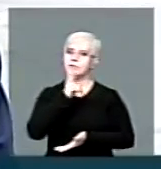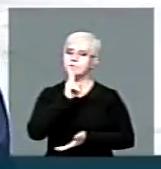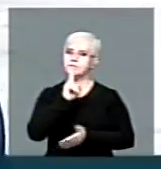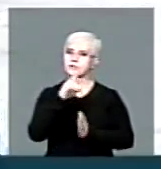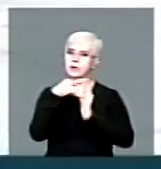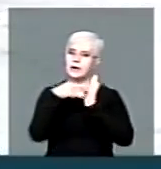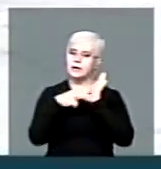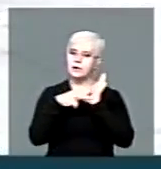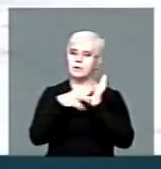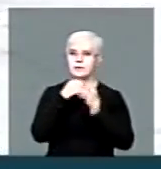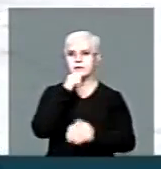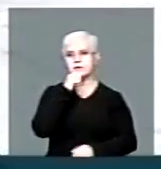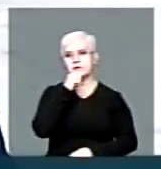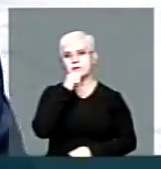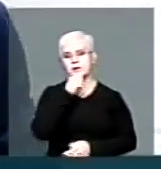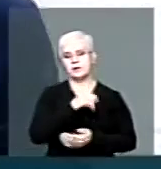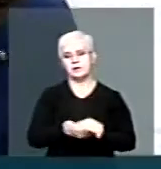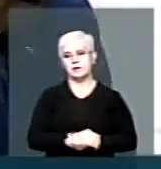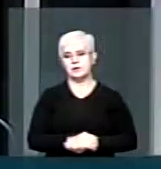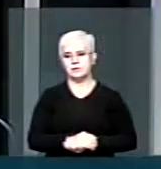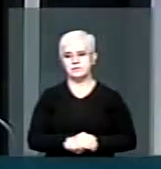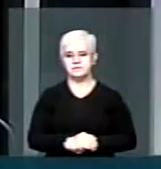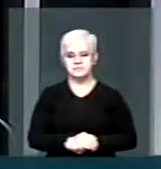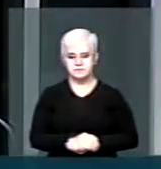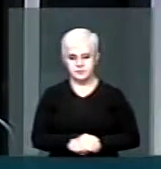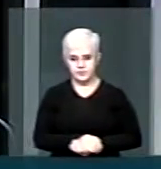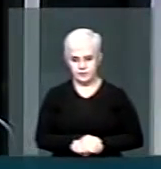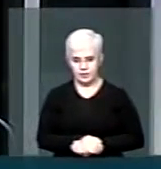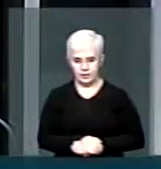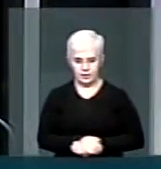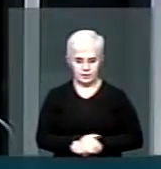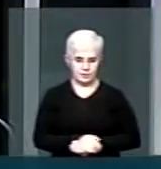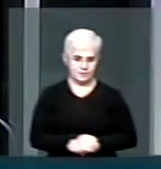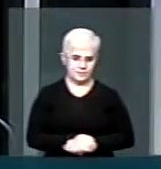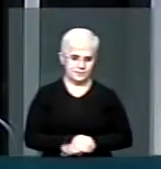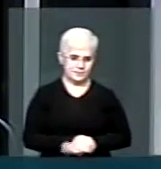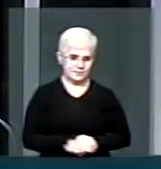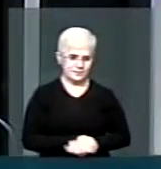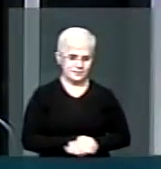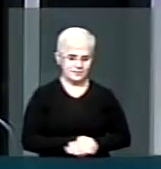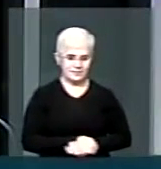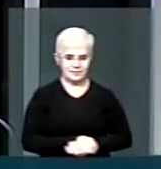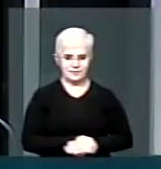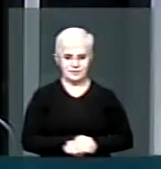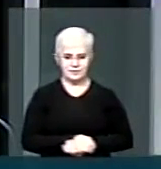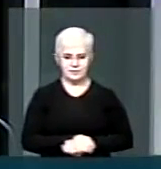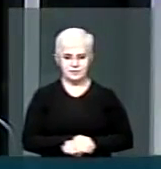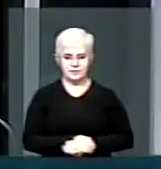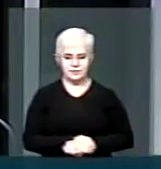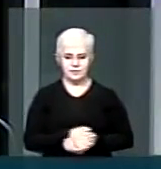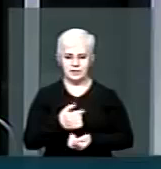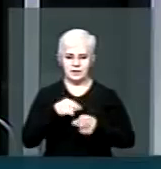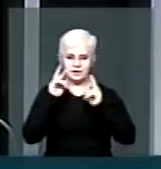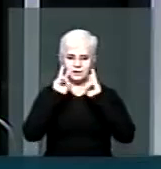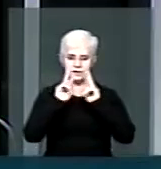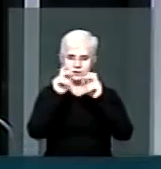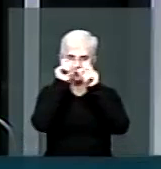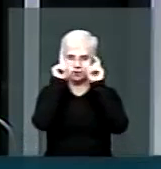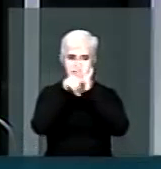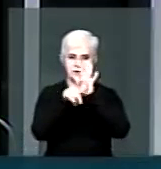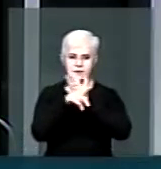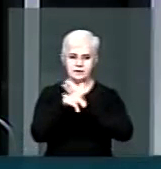à falta de regulamentação. Muito obrigada. Cumprimento a Vossa Excelência. Muito obrigada, deputado Mauro. Ouço com atenção o deputado Olívio